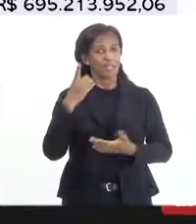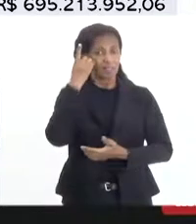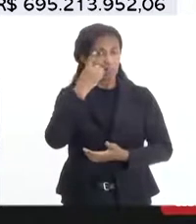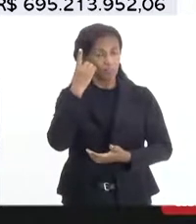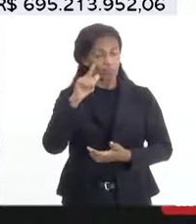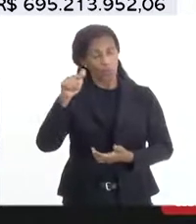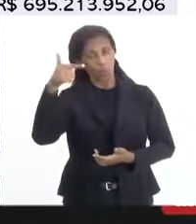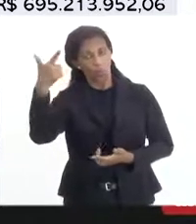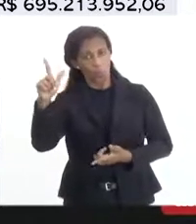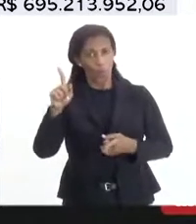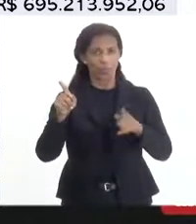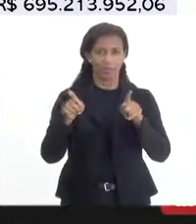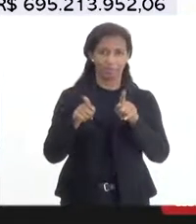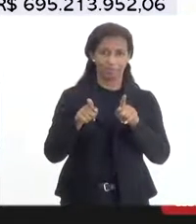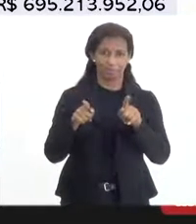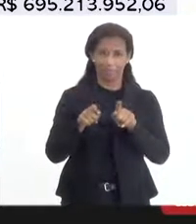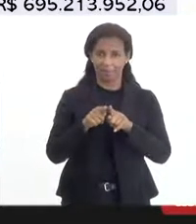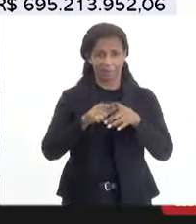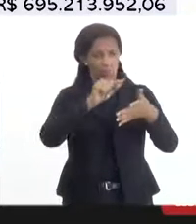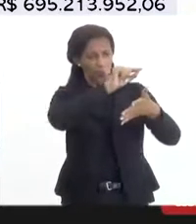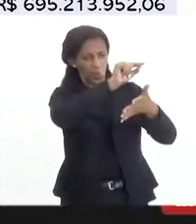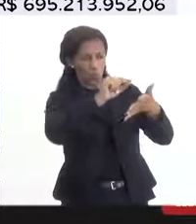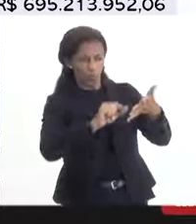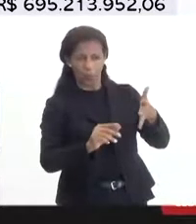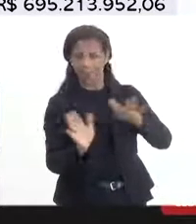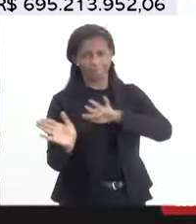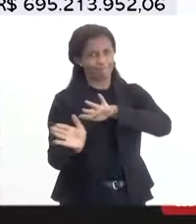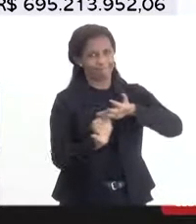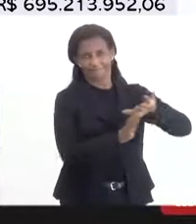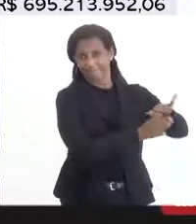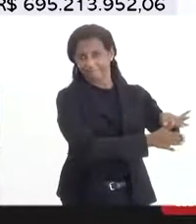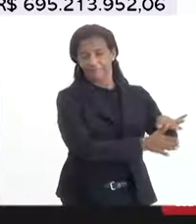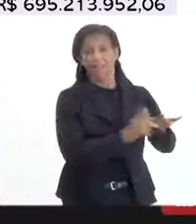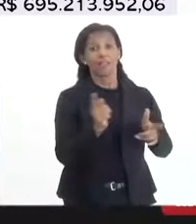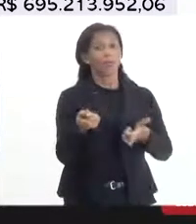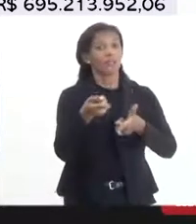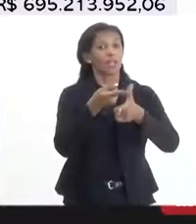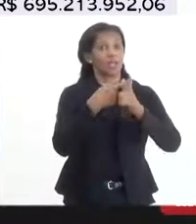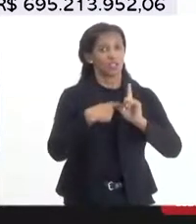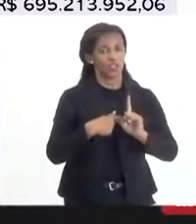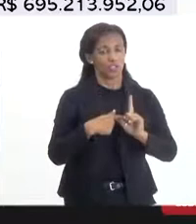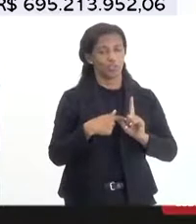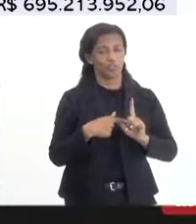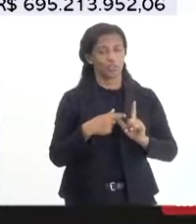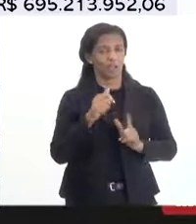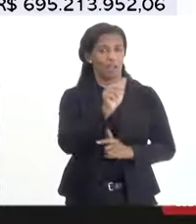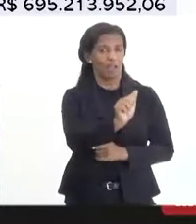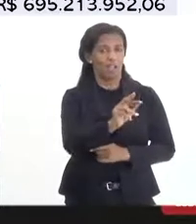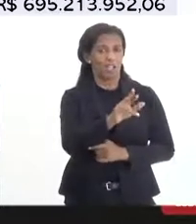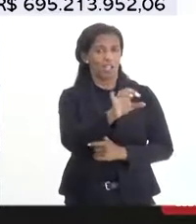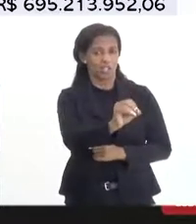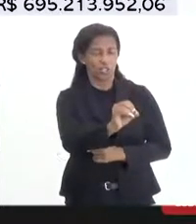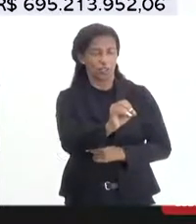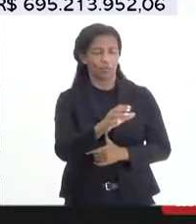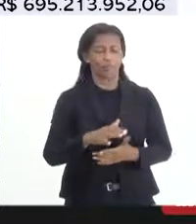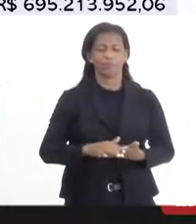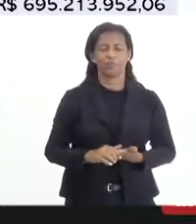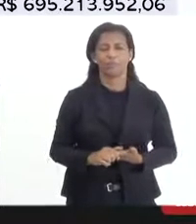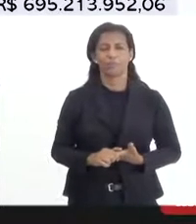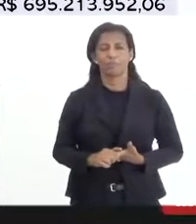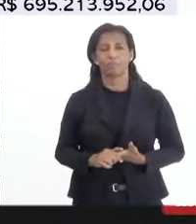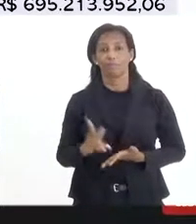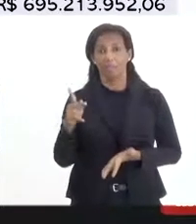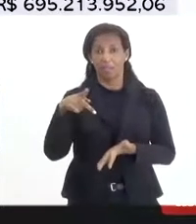uma outra tese que não faz conta aqui com a... não está em dívida ativa, que foi resultante do TTE.